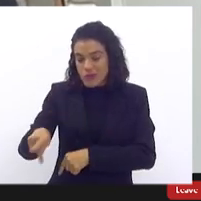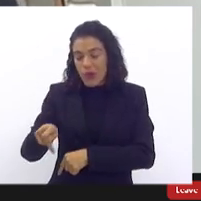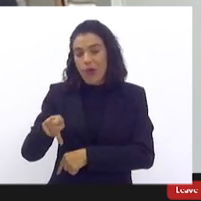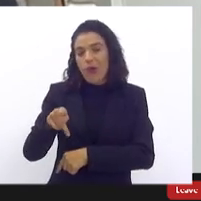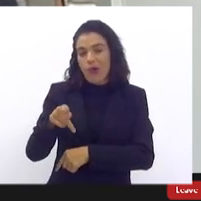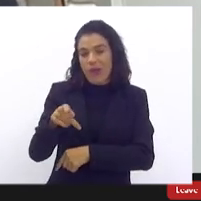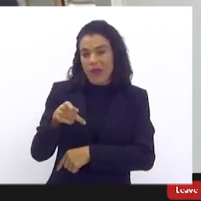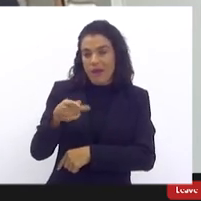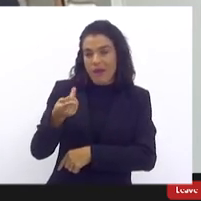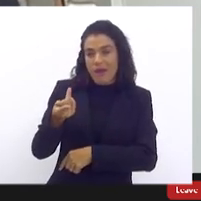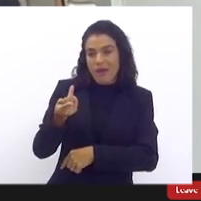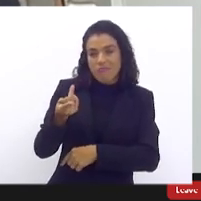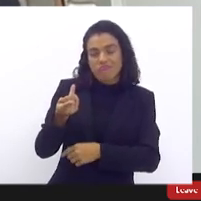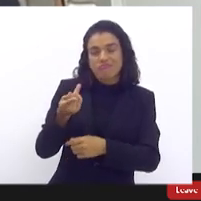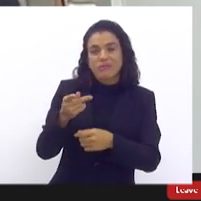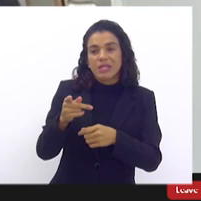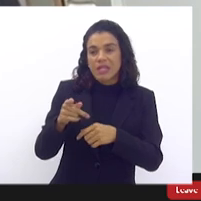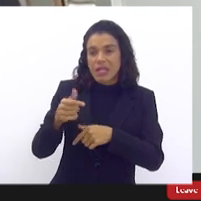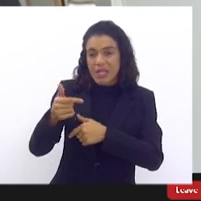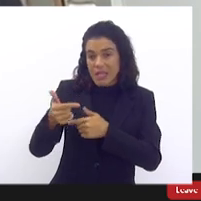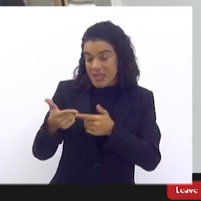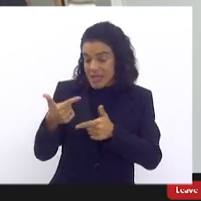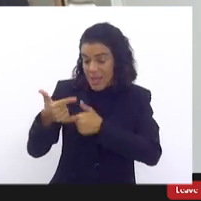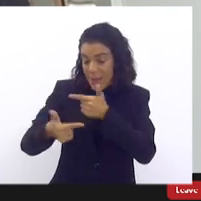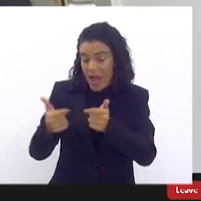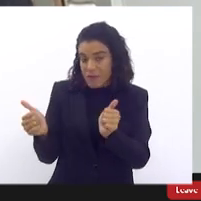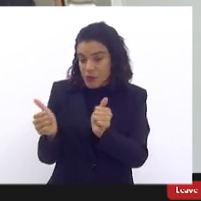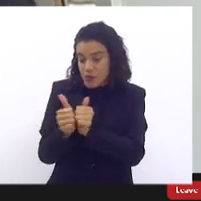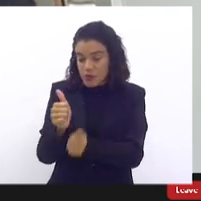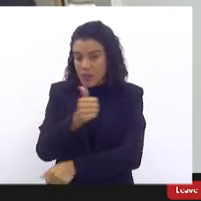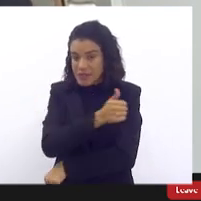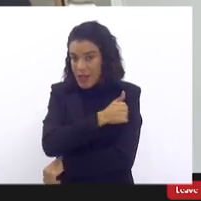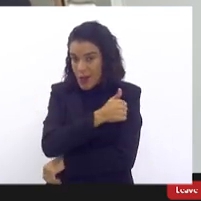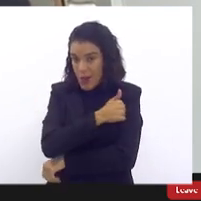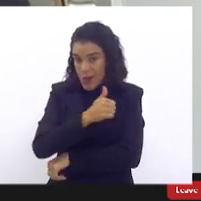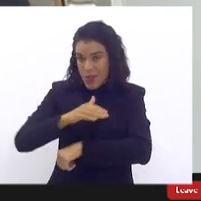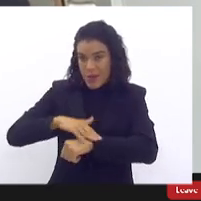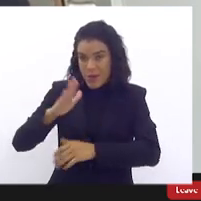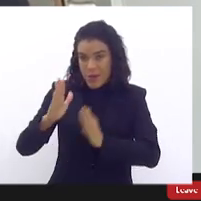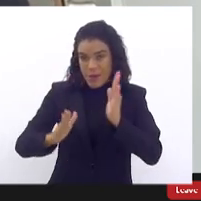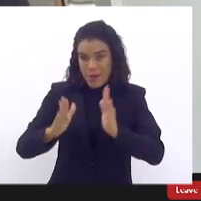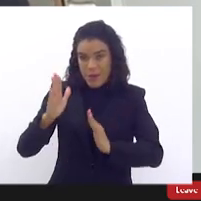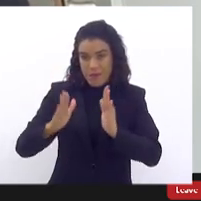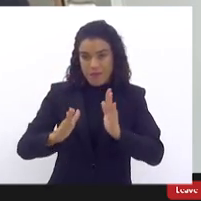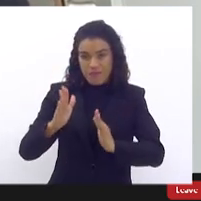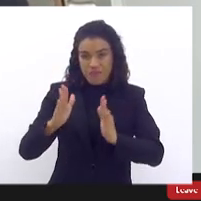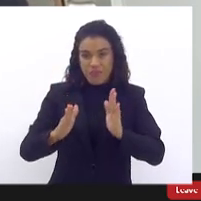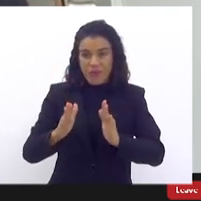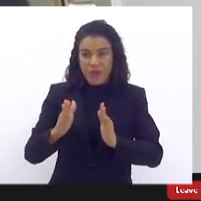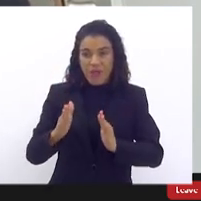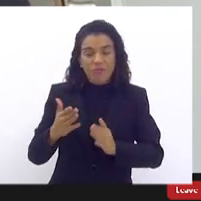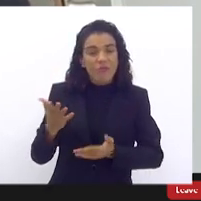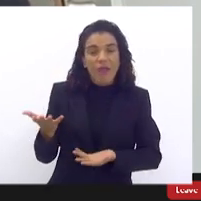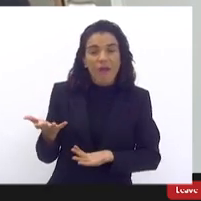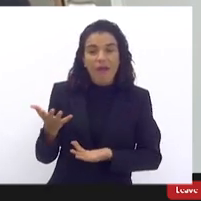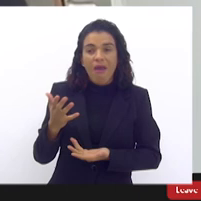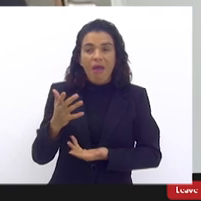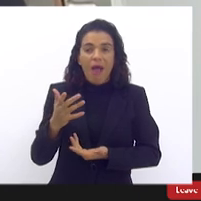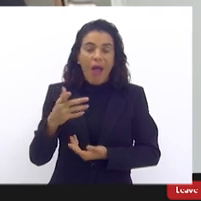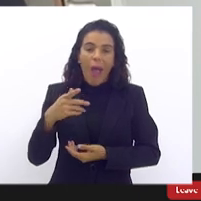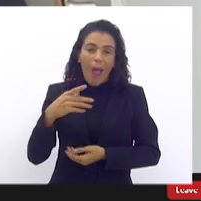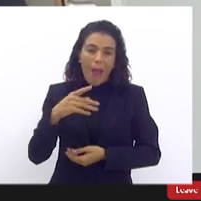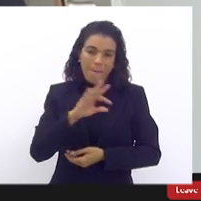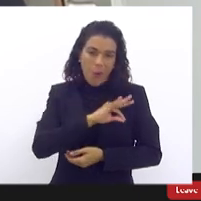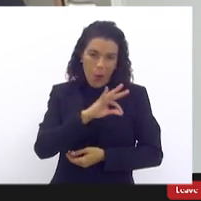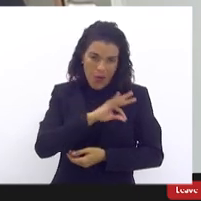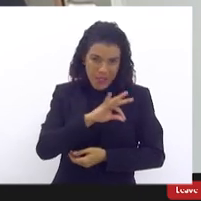que atuavam com as garotas naquele momento, era totalmente cético com a possibilidade da polícia ser